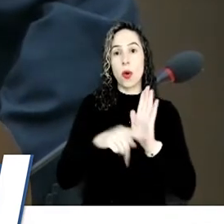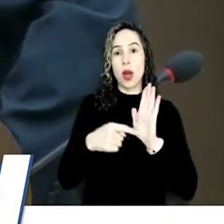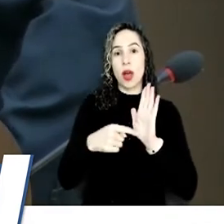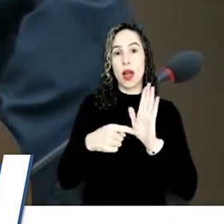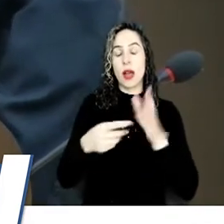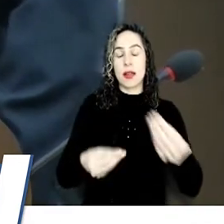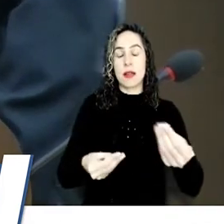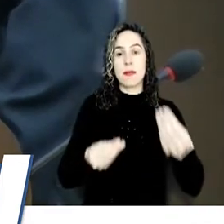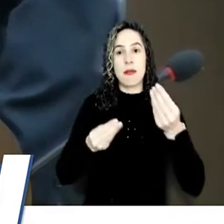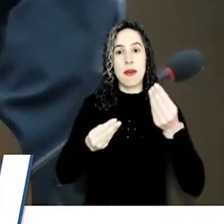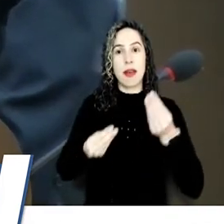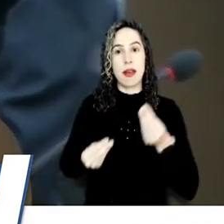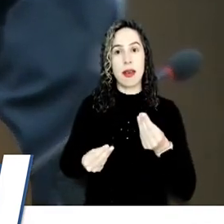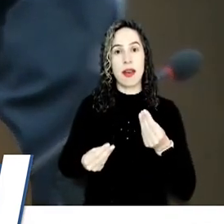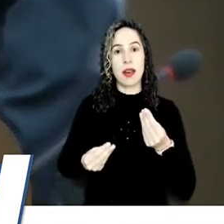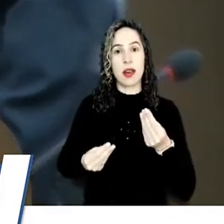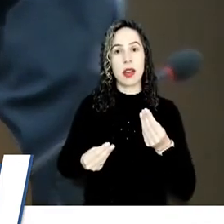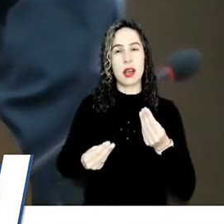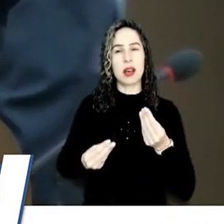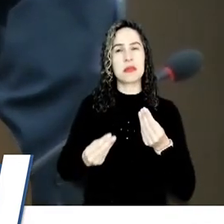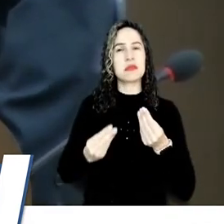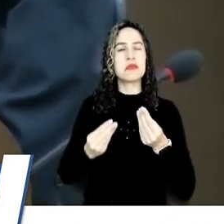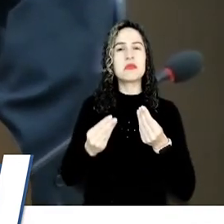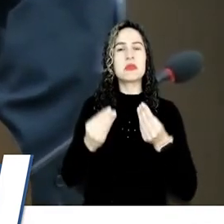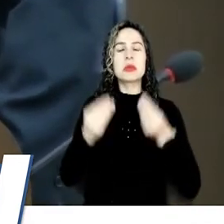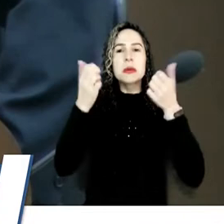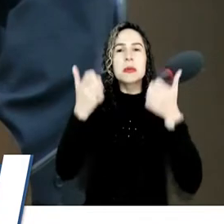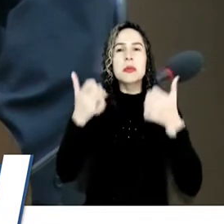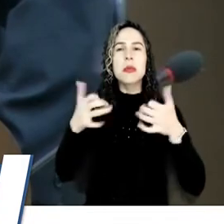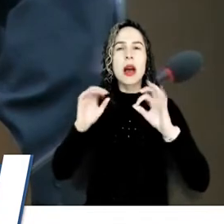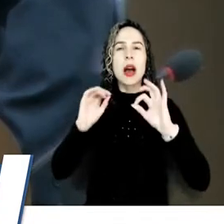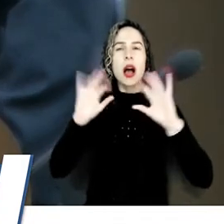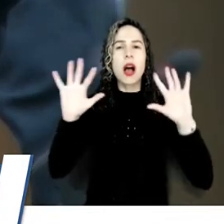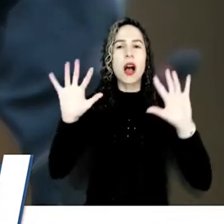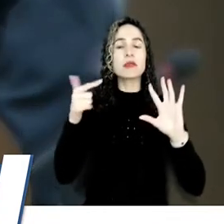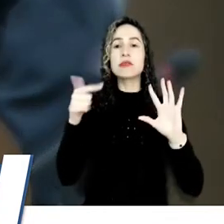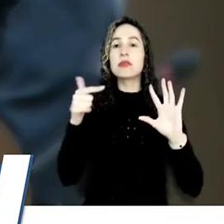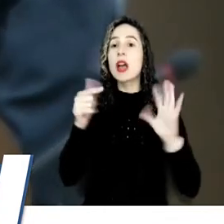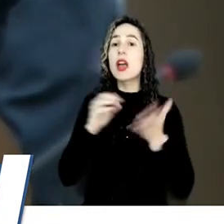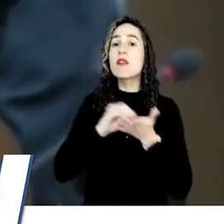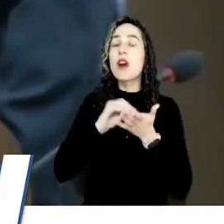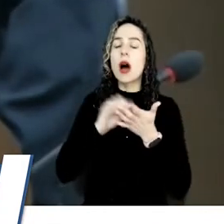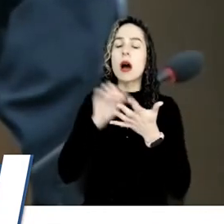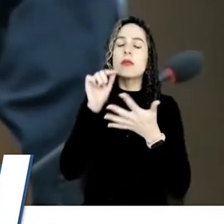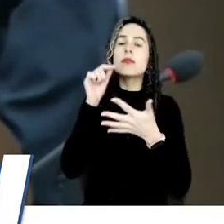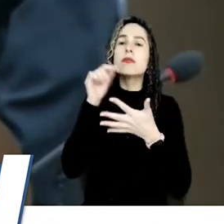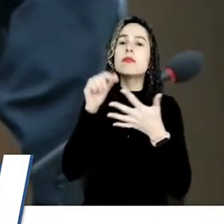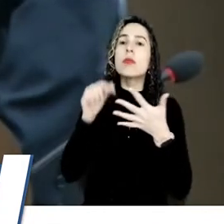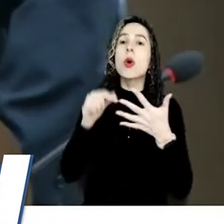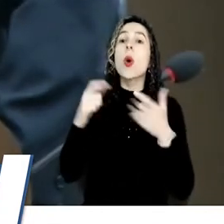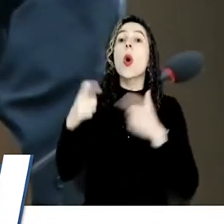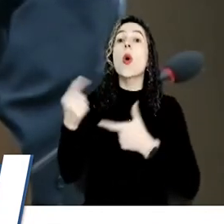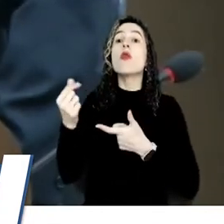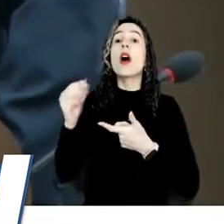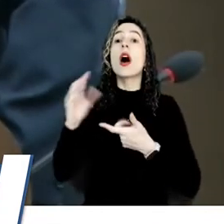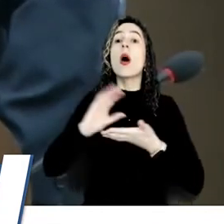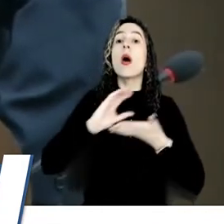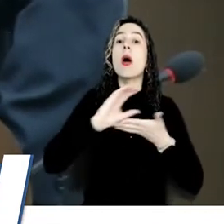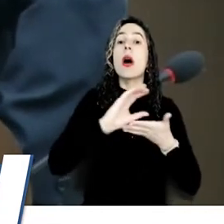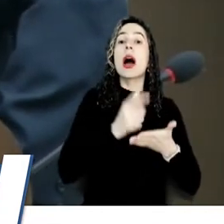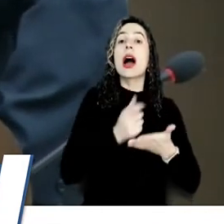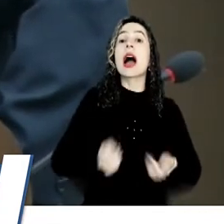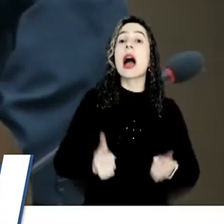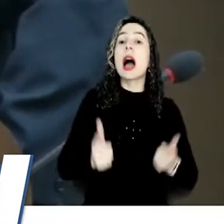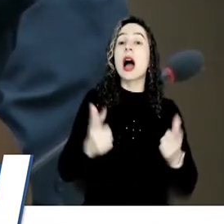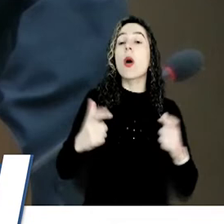forma mal orientados, não vêm especificados onde vão ser feitos esses gastos. Por